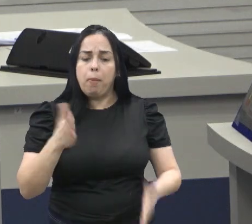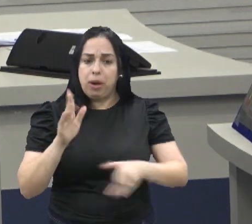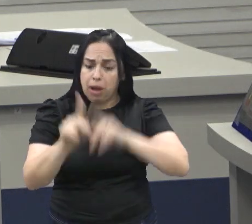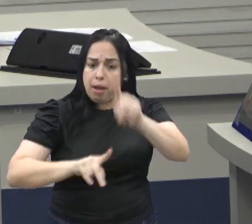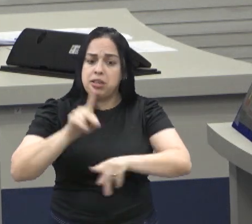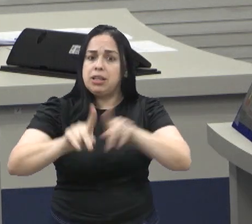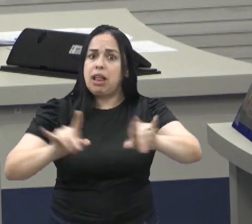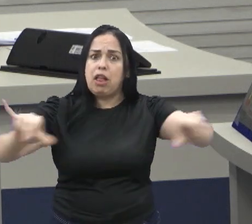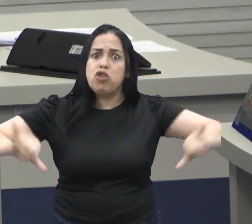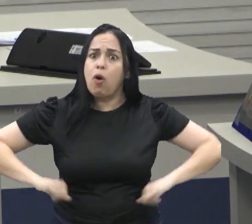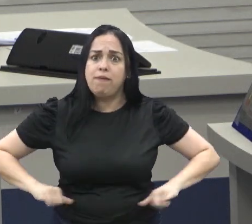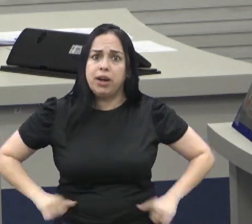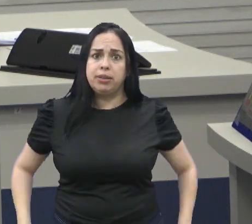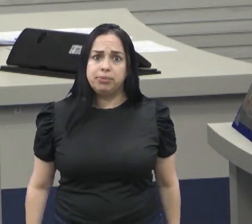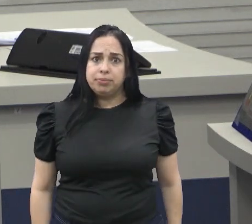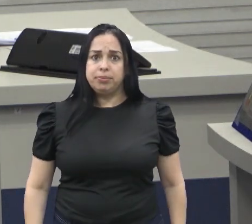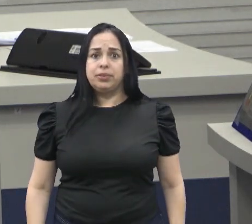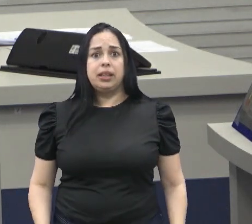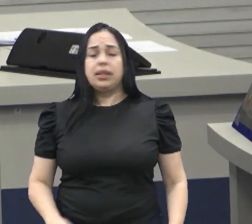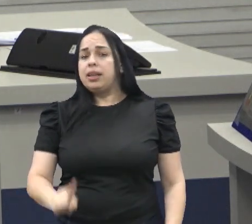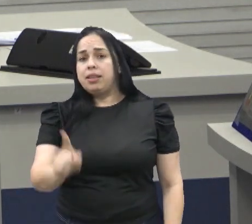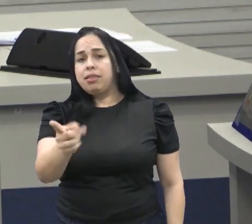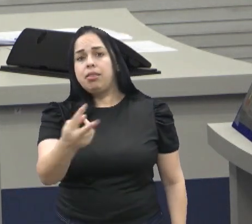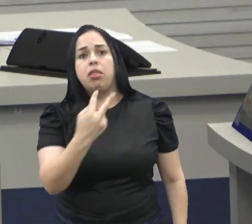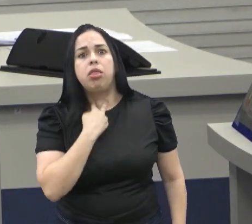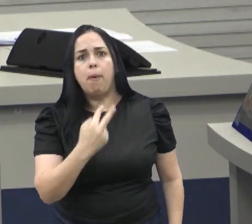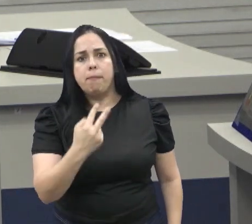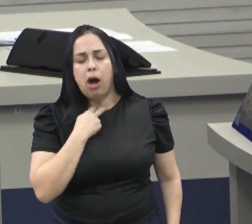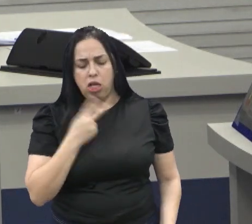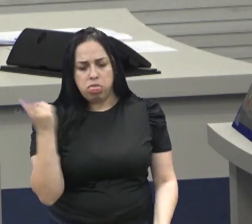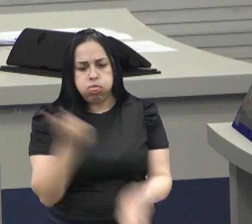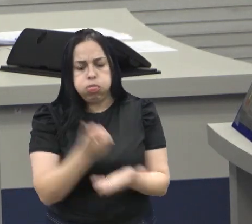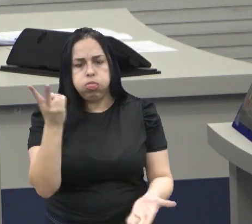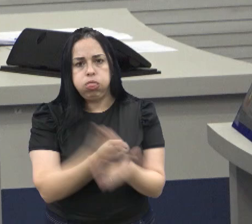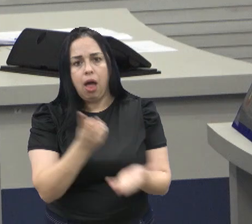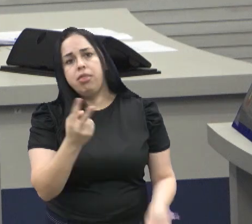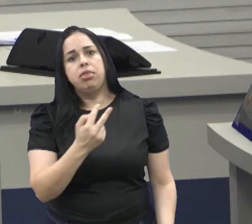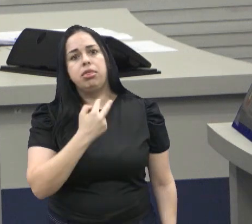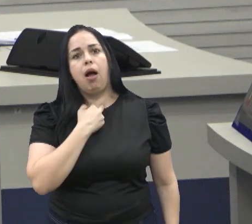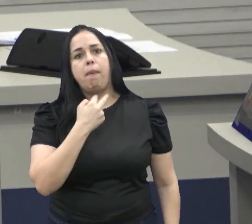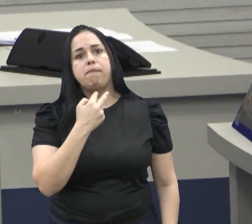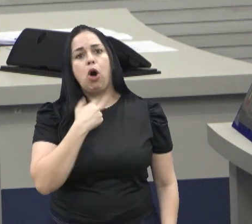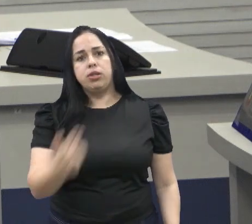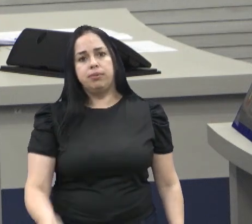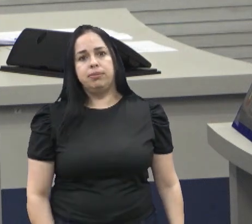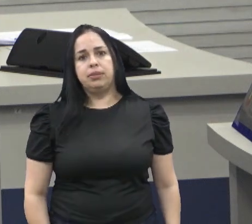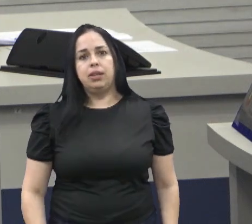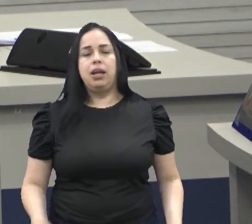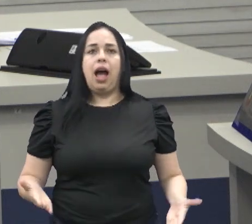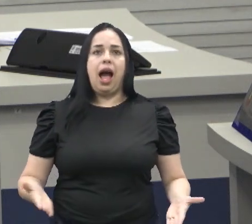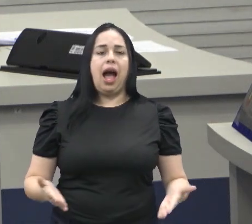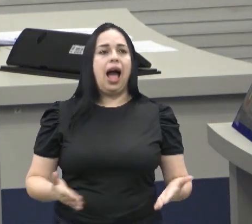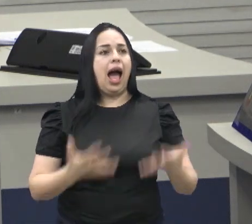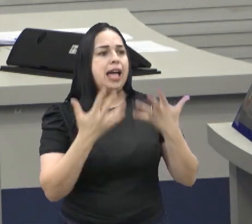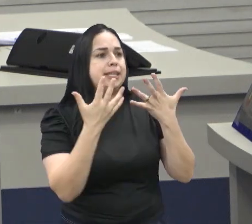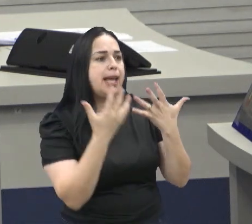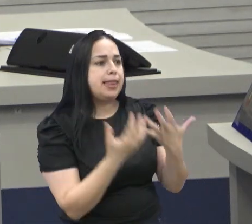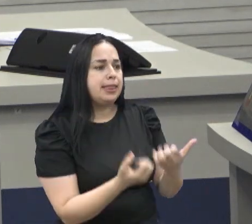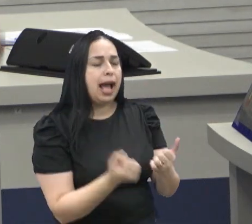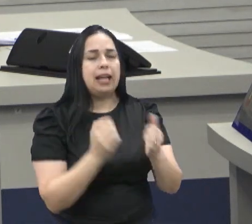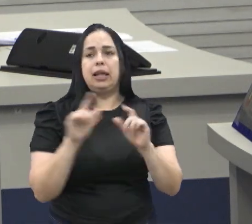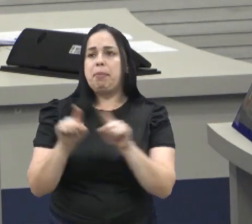sendo tratada, que não pode continuar desse jeito, que não adianta fazer amém aqui dentro, amém na